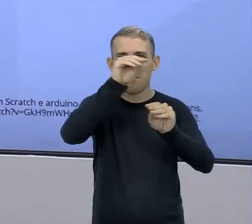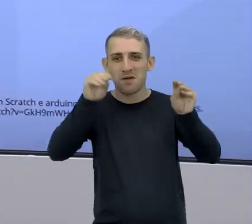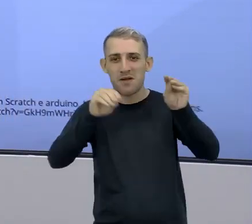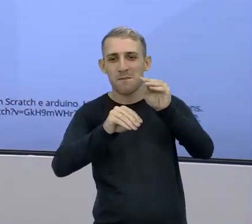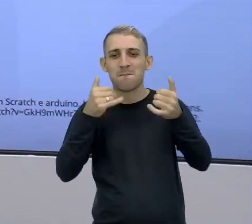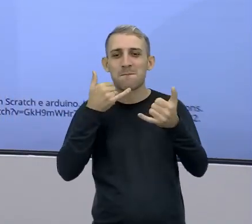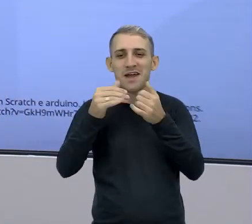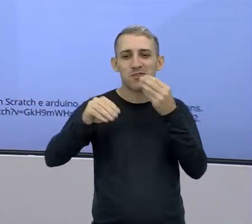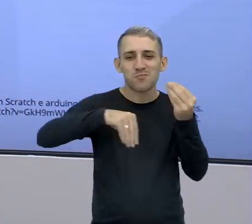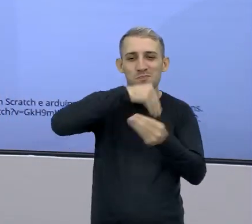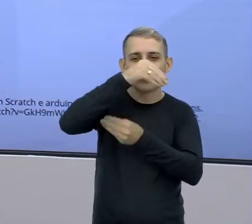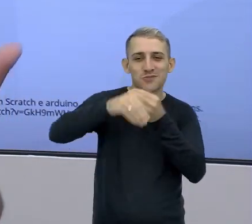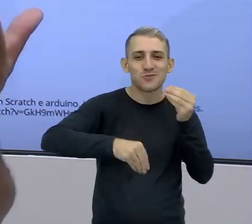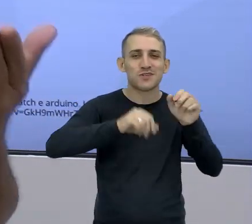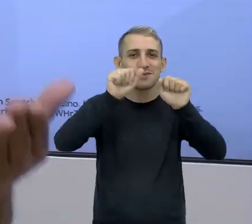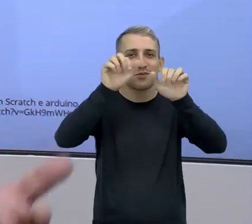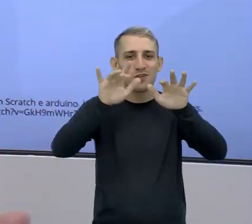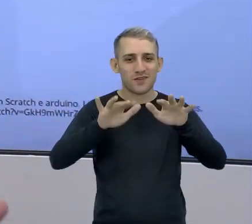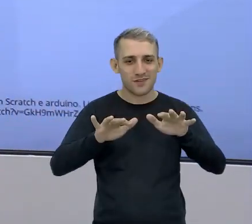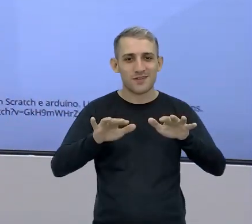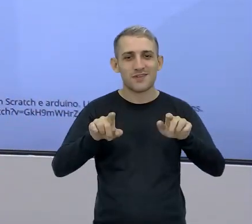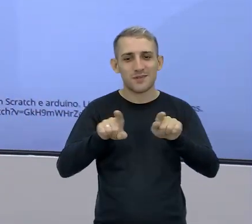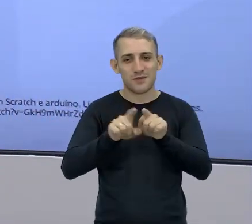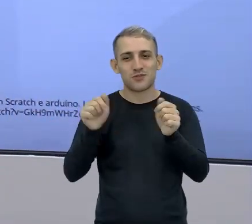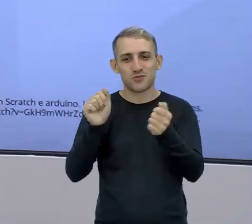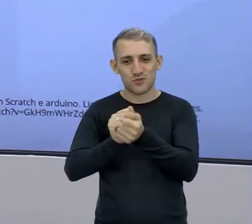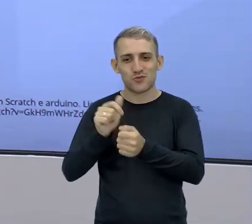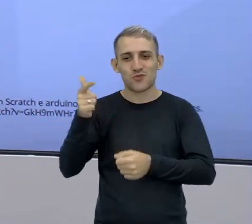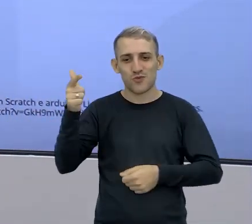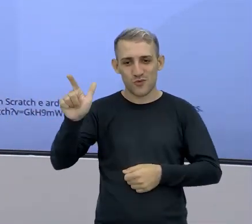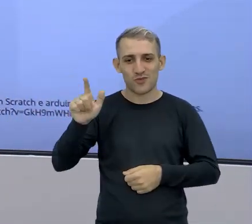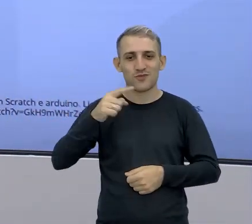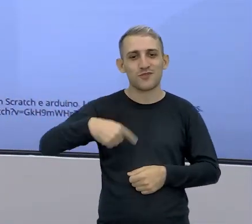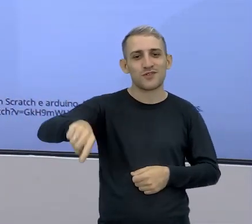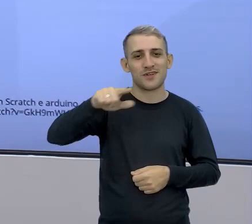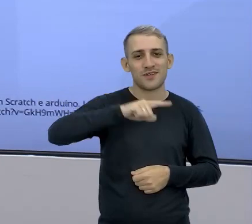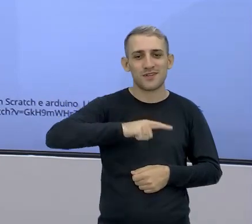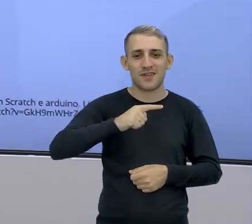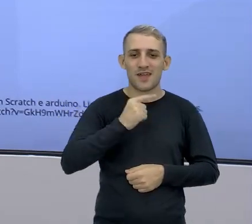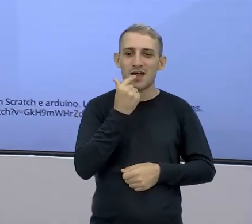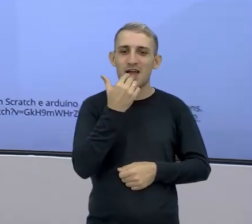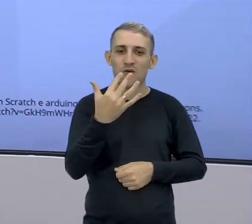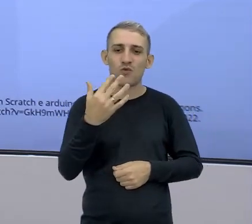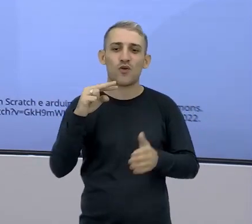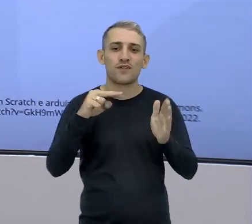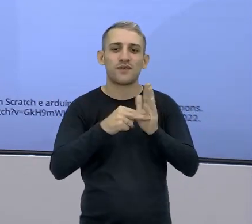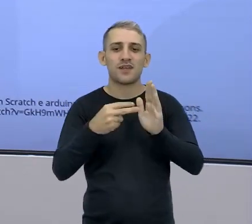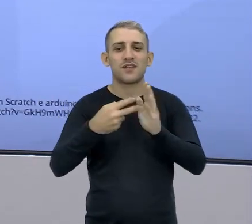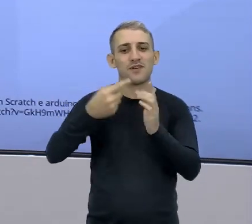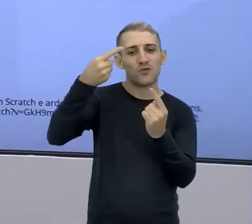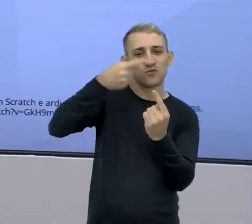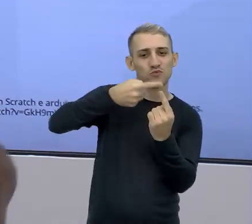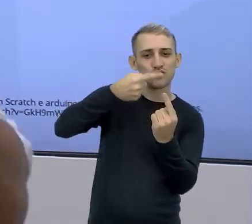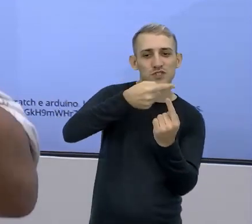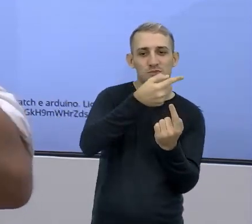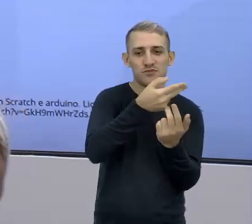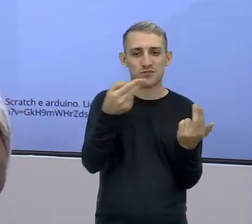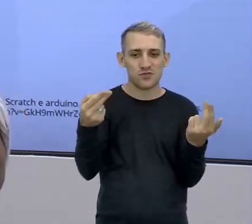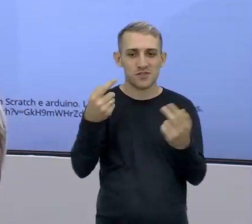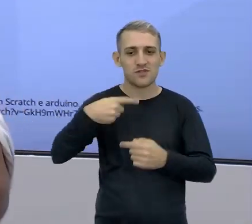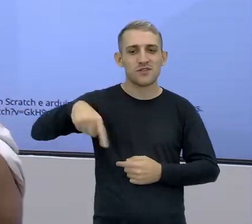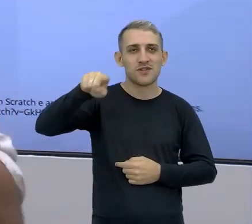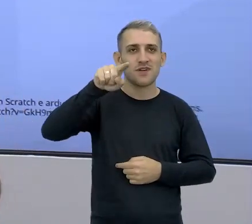uma mistura de programação com fluxograma, né? Porque você vai pegando, cada cor significa um tipo de coisa, né? E aí você